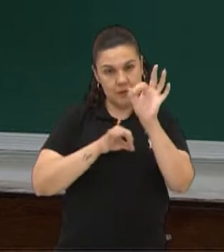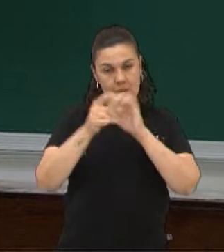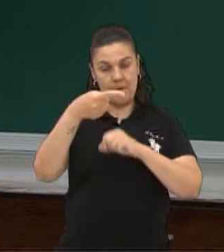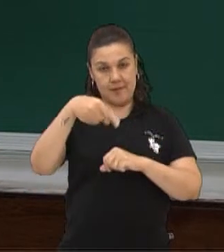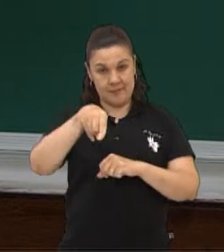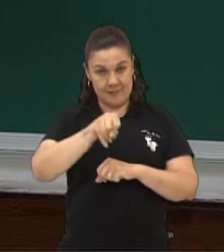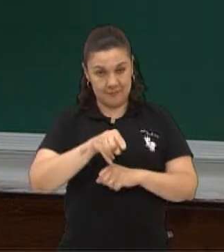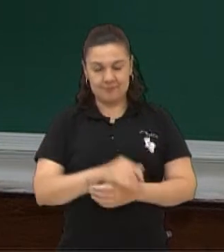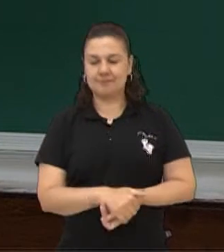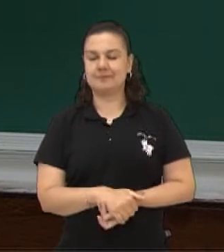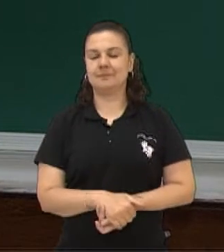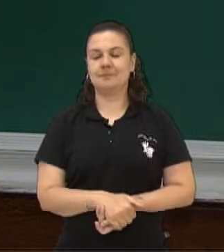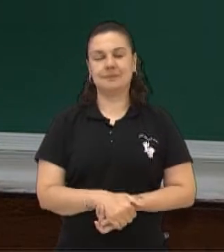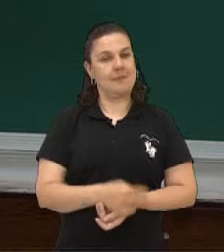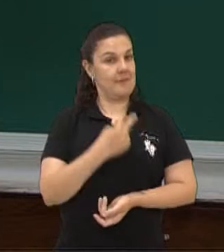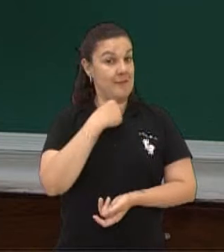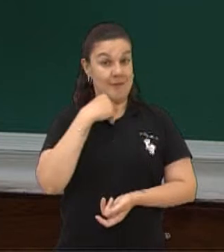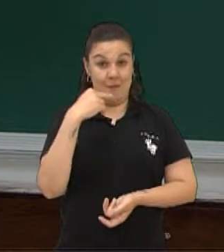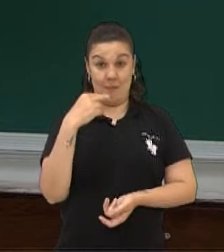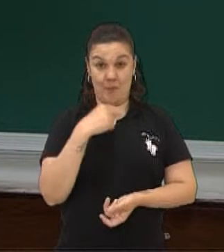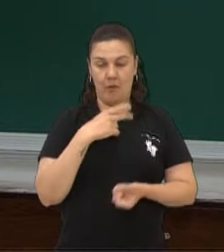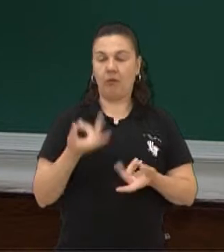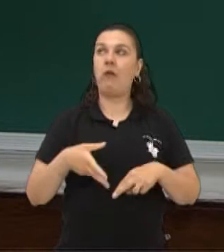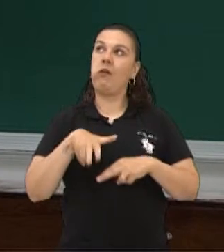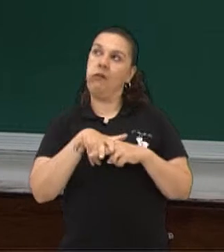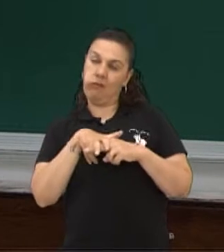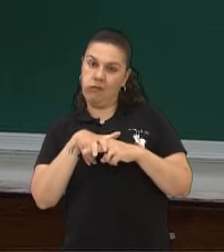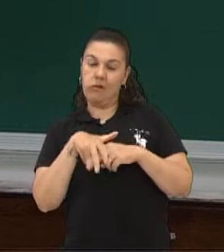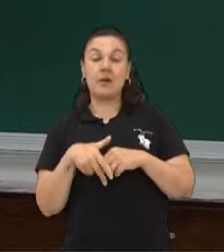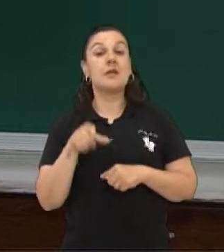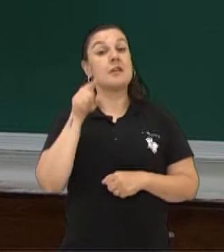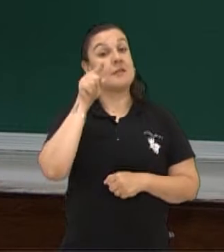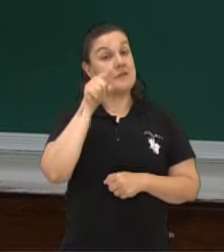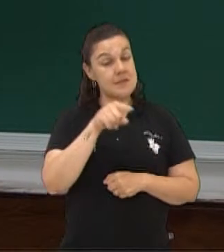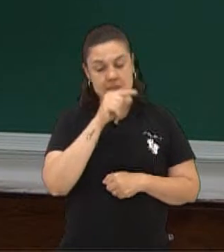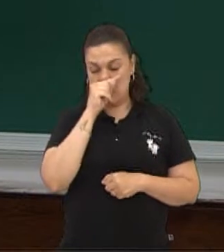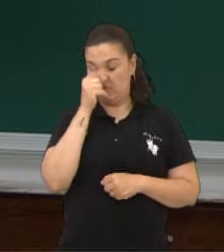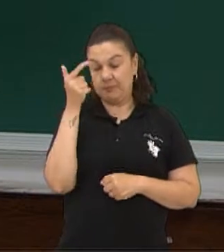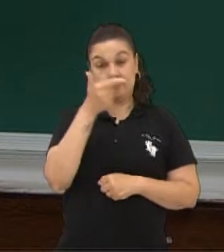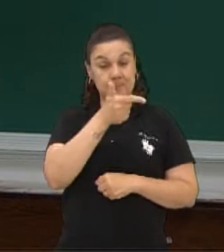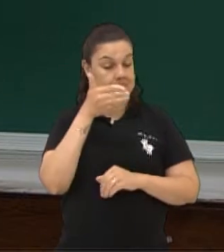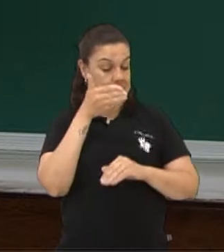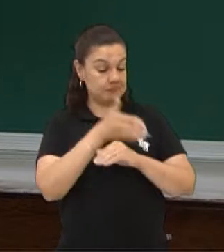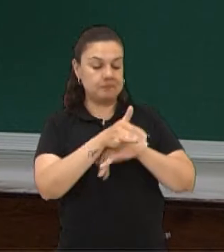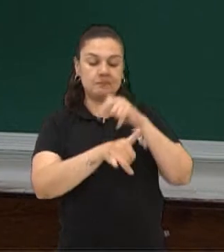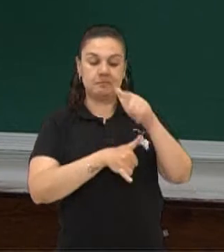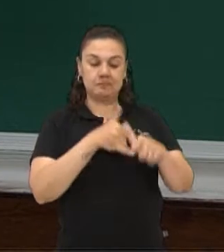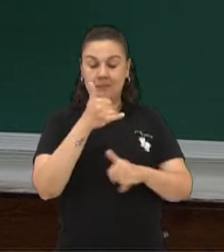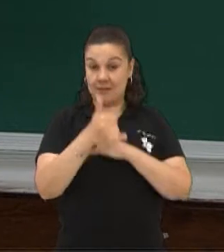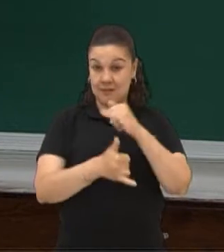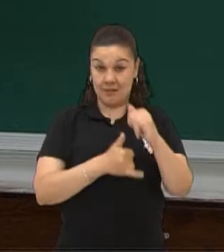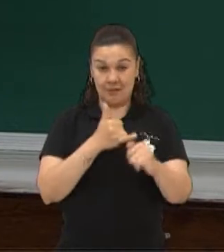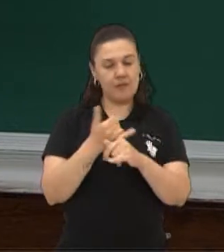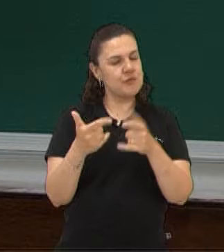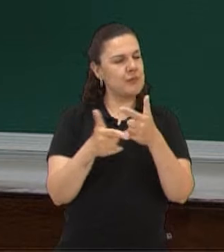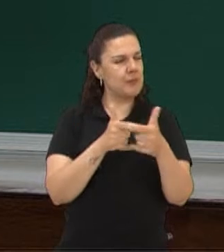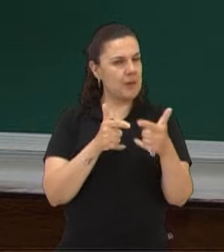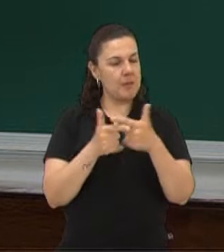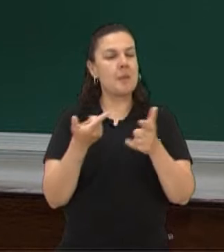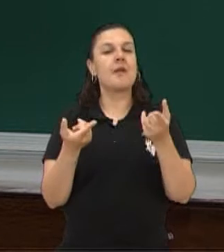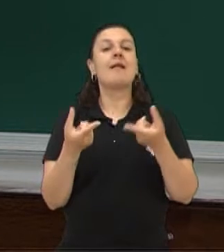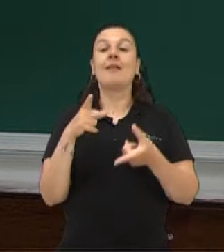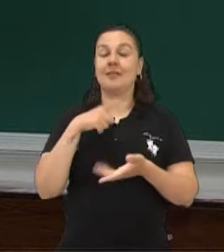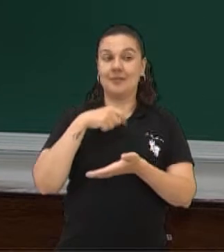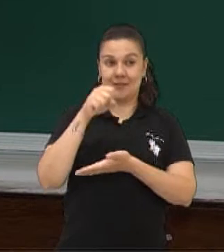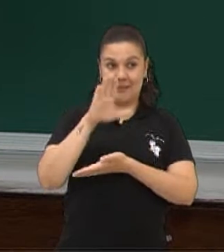com vocês, não pode ficar sem fazer nada. E você, meu querido aluno que não tem acesso à internet, não fica triste,